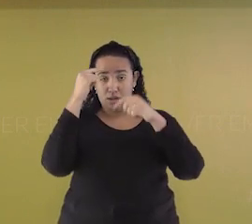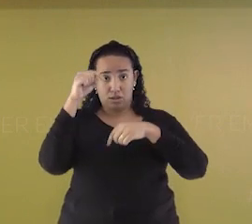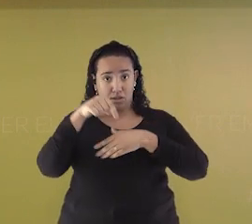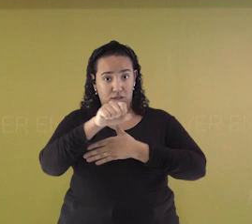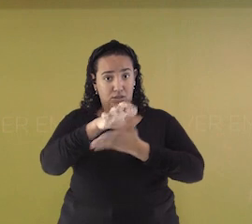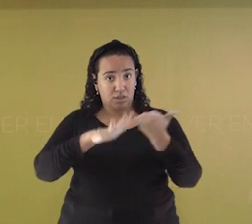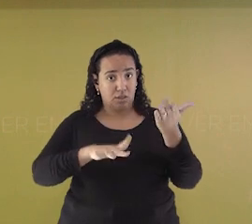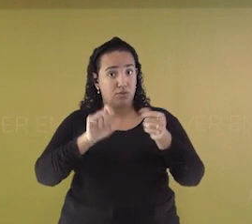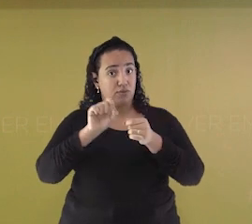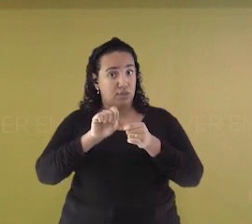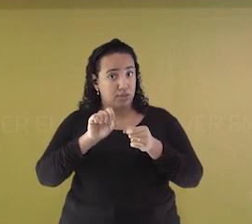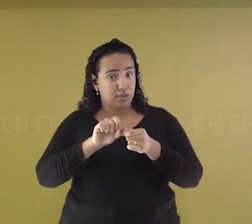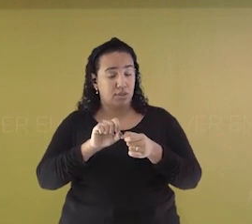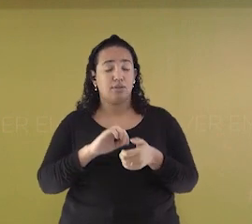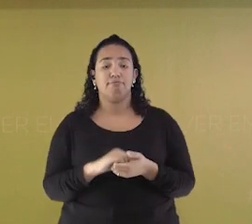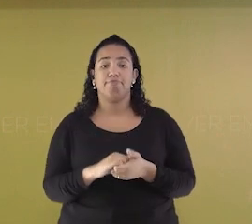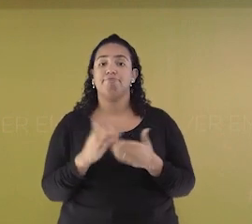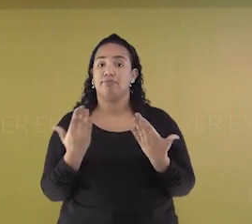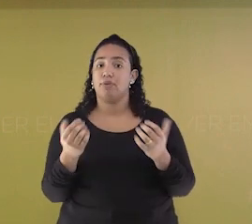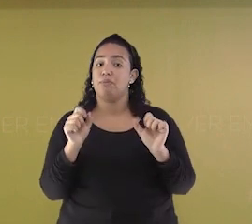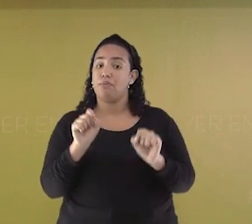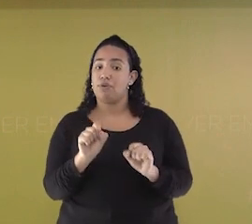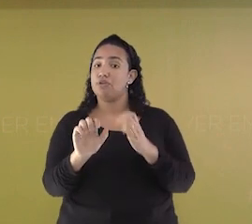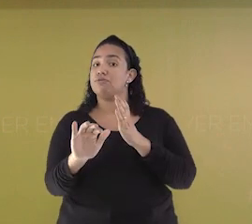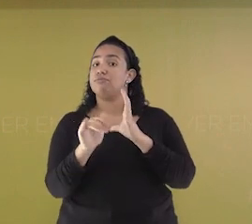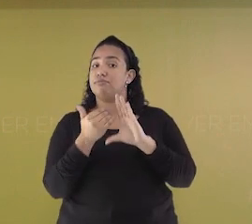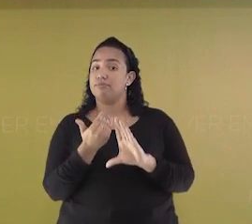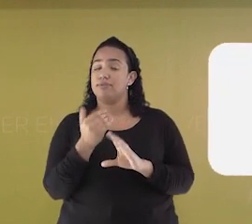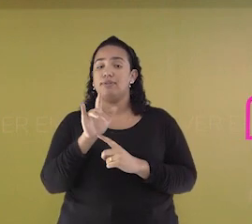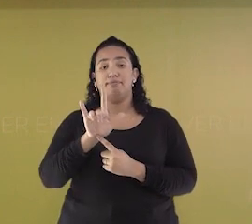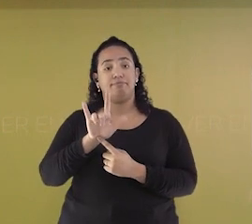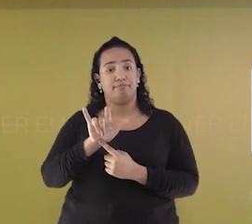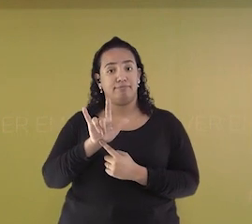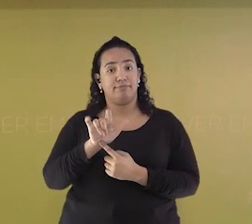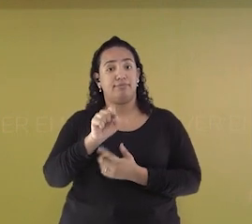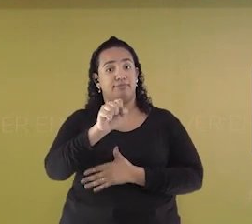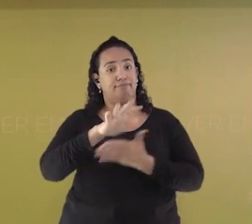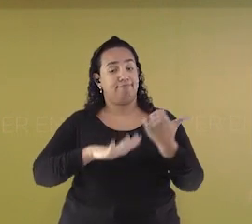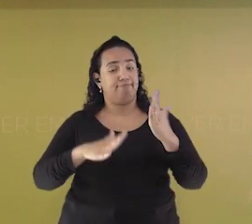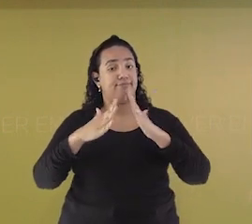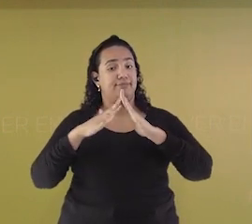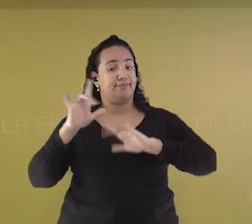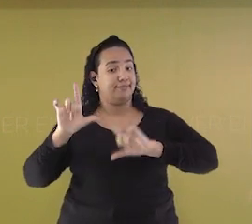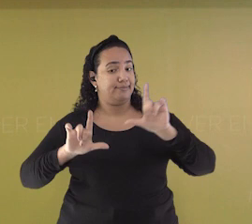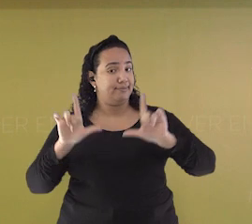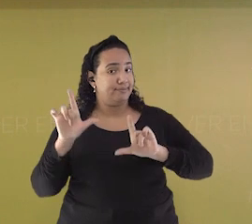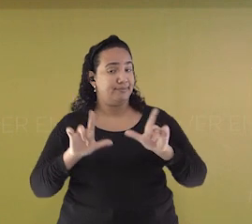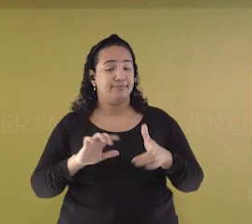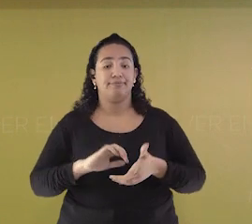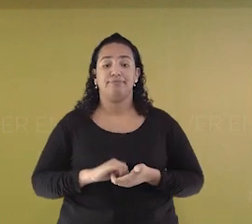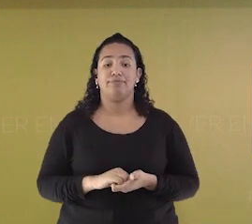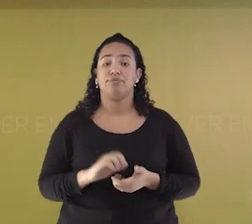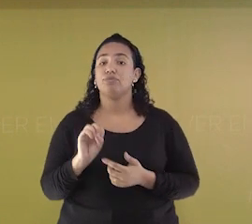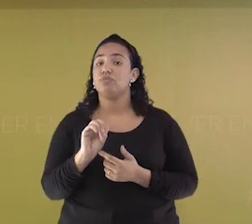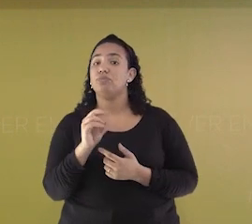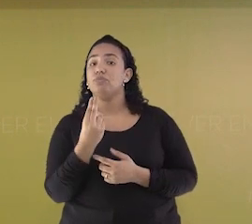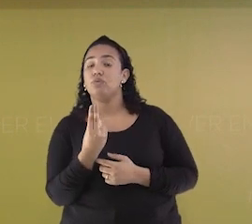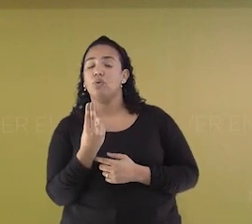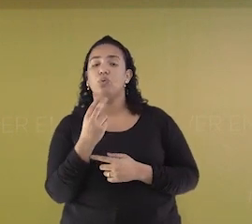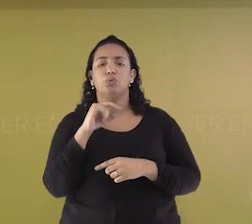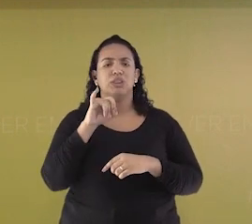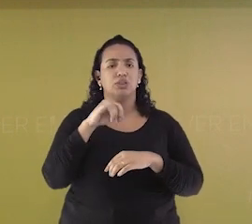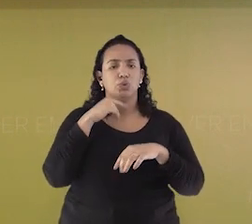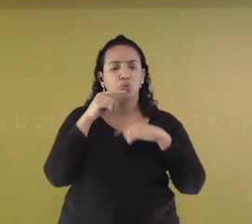atividade, conte com a gente. Mande sua mensagem lá no Instagram, @deverencasanatv. Ou deixe